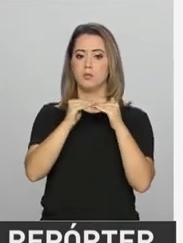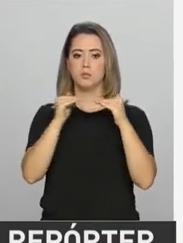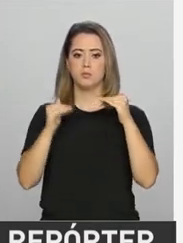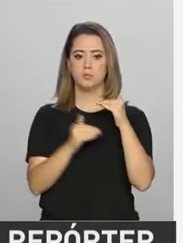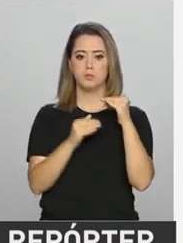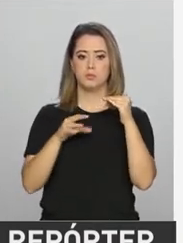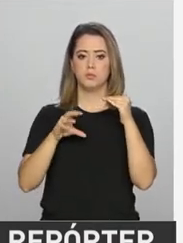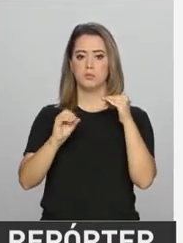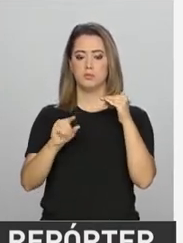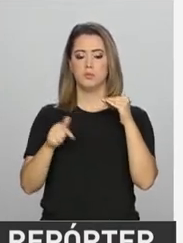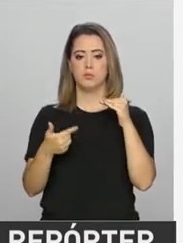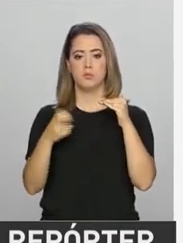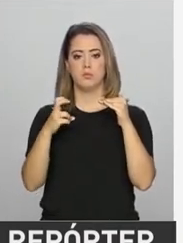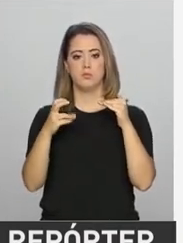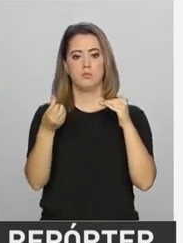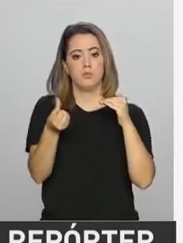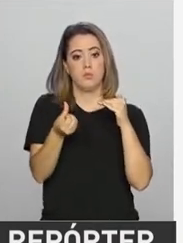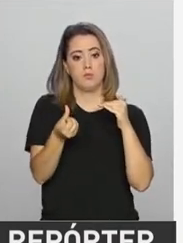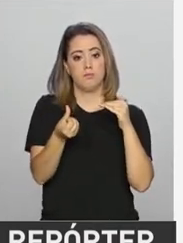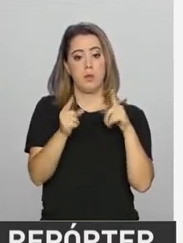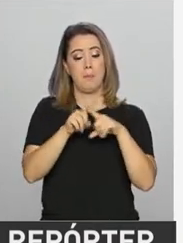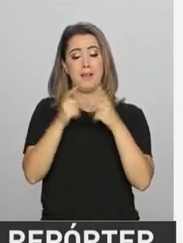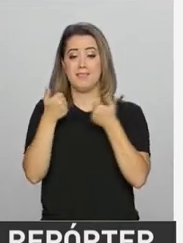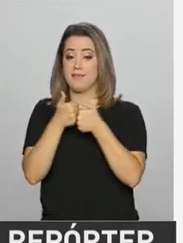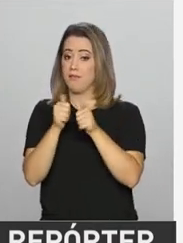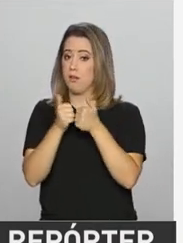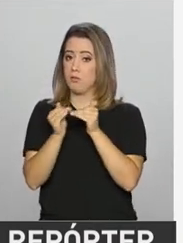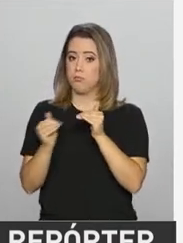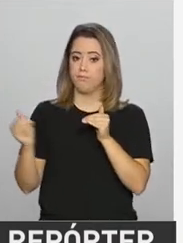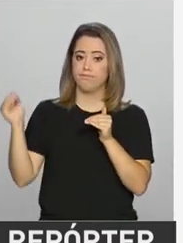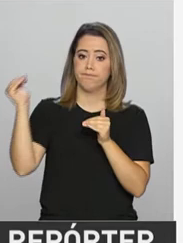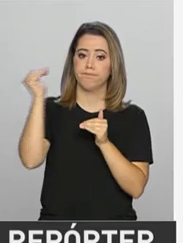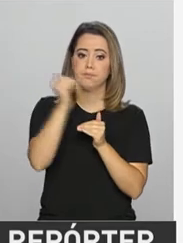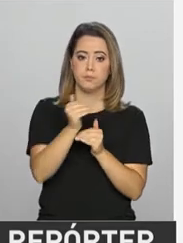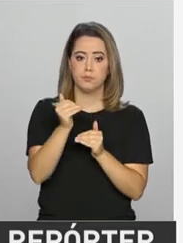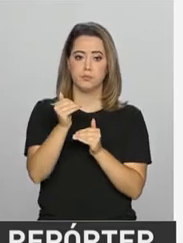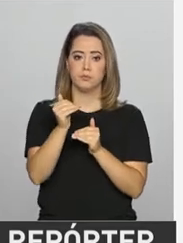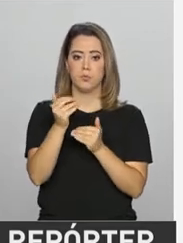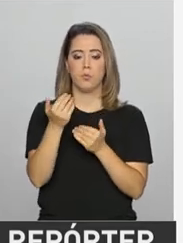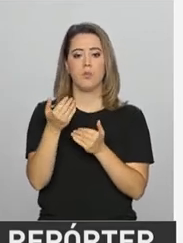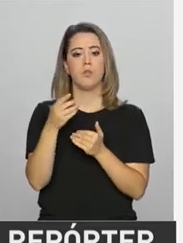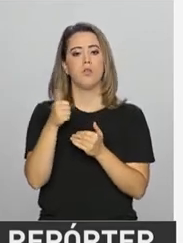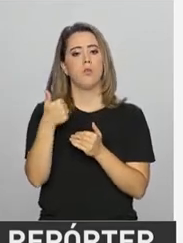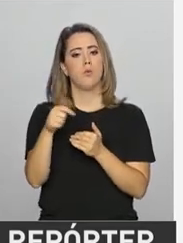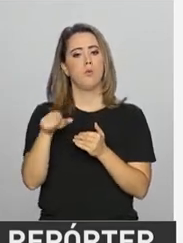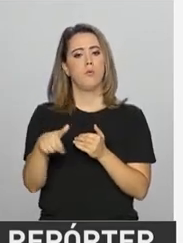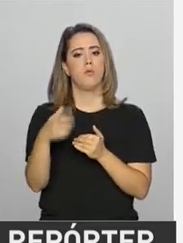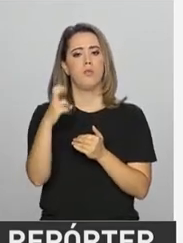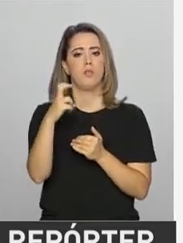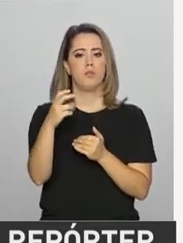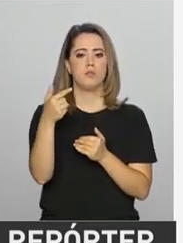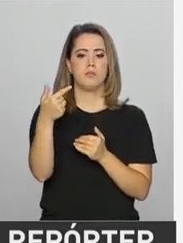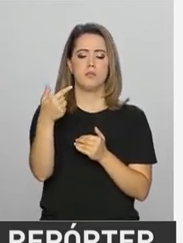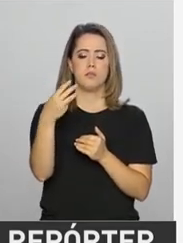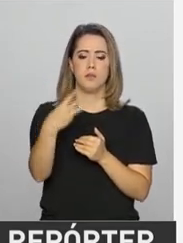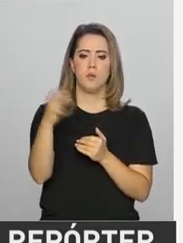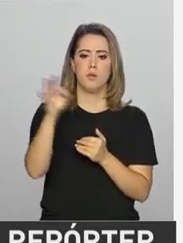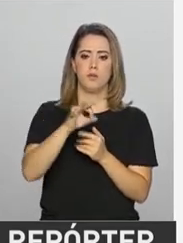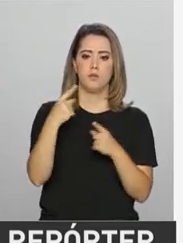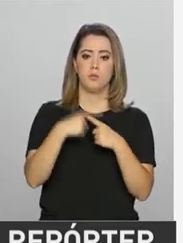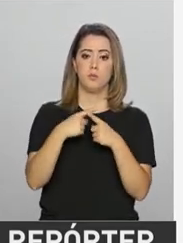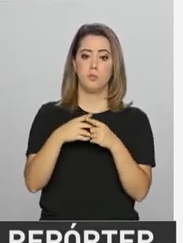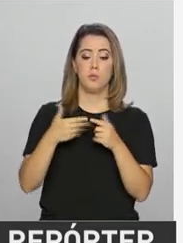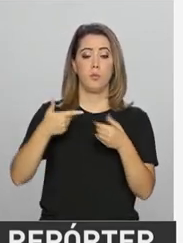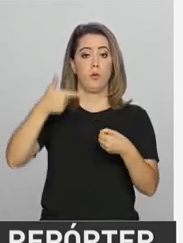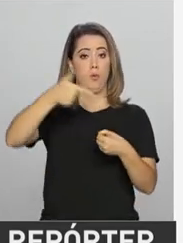negativos já o grupo transportes apresentou aumento na variação de agosto impulsionado principalmente pela alta dos